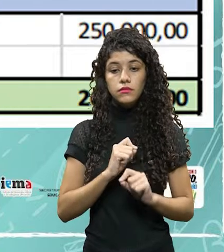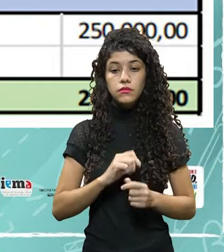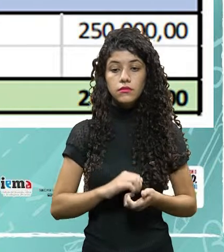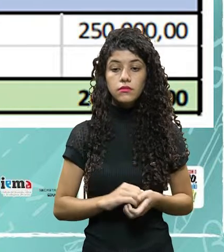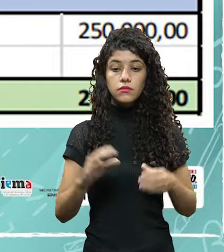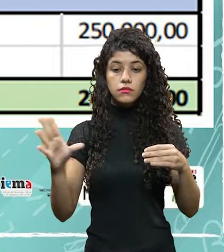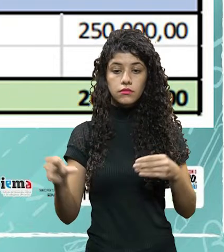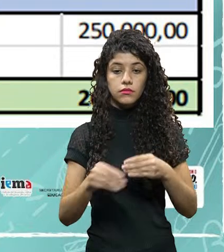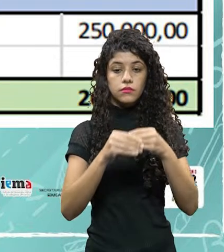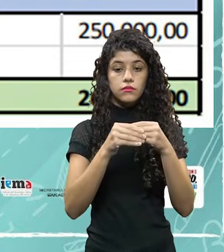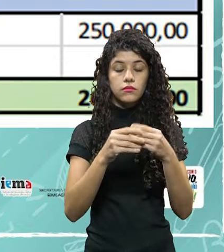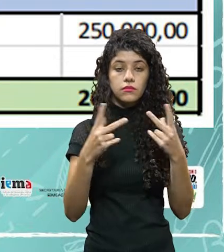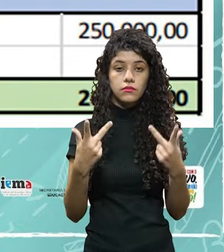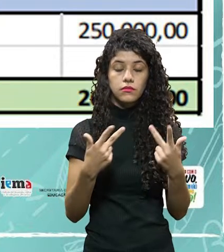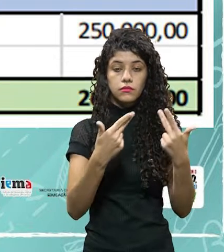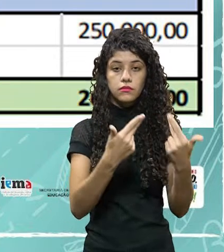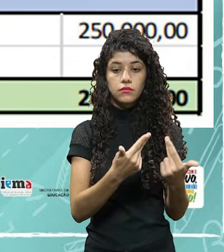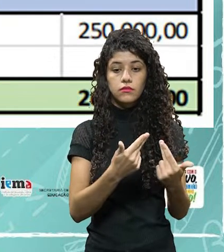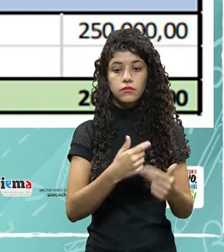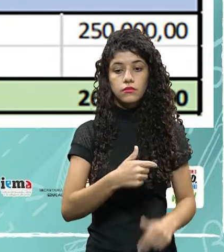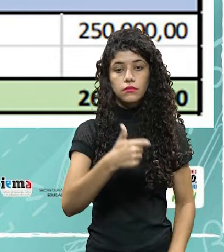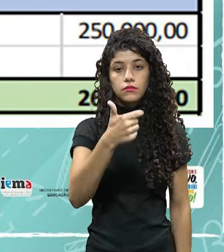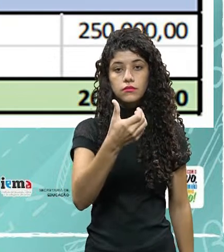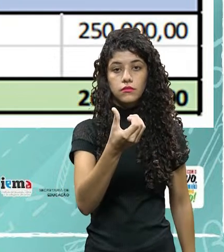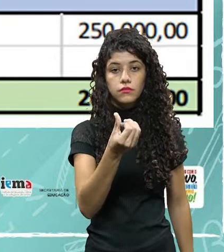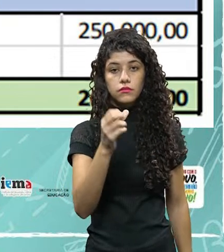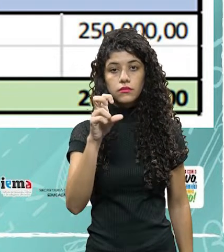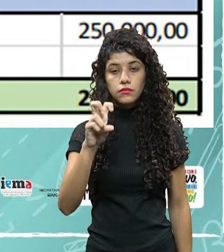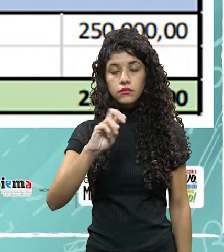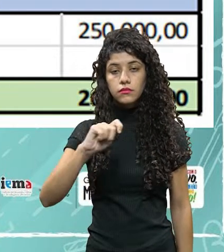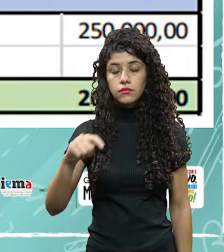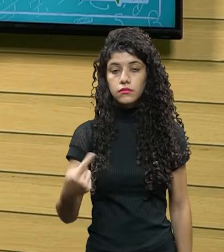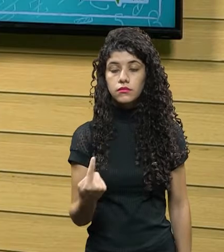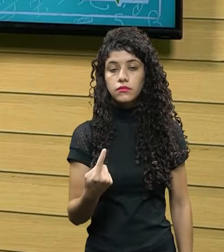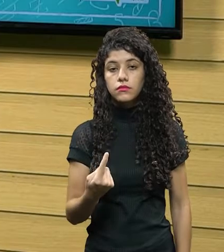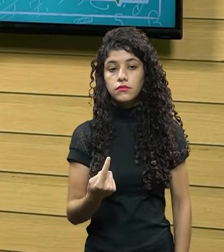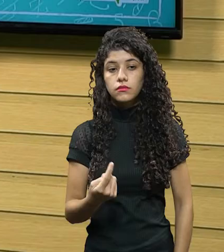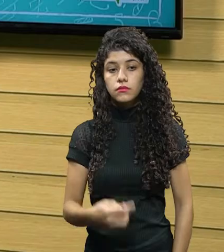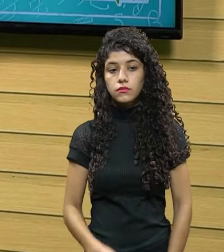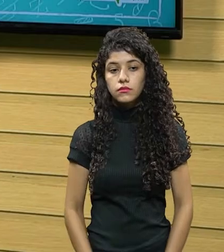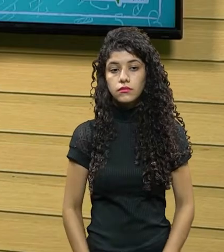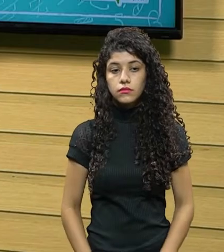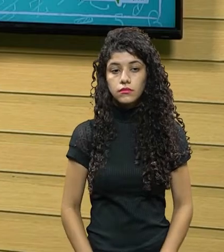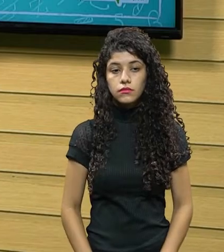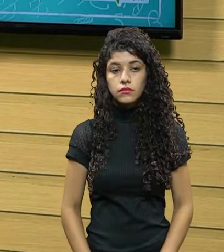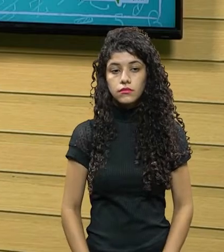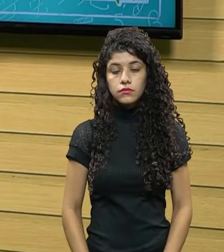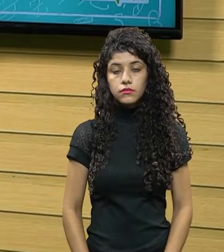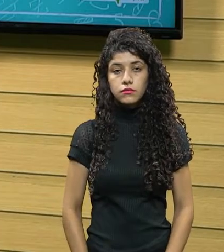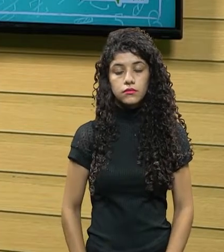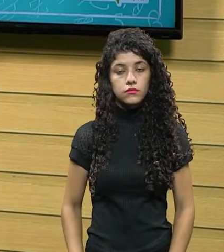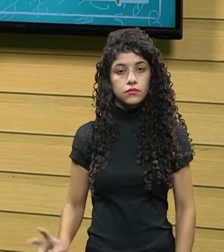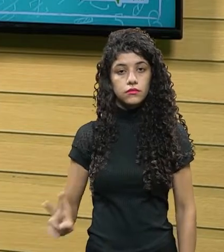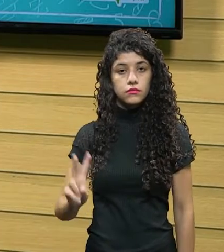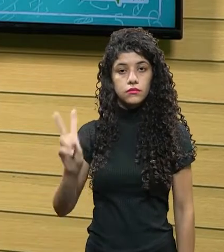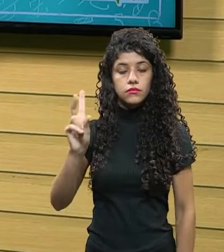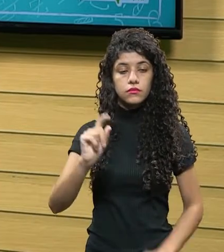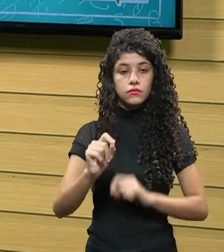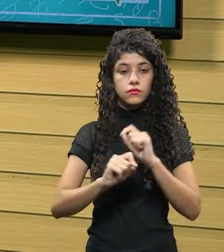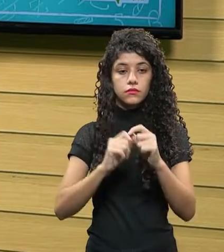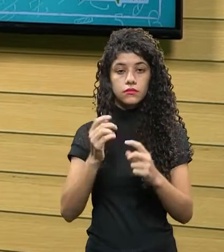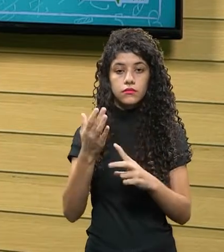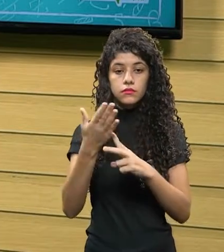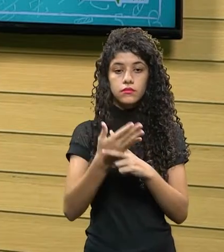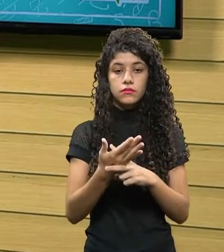desses valores é igual ao 265 mil do ativo. E esse valor de 265 mil do ativo está